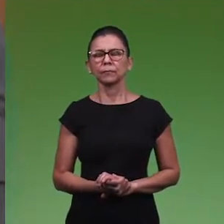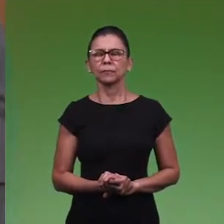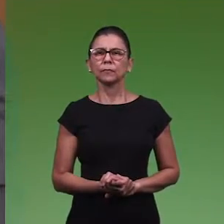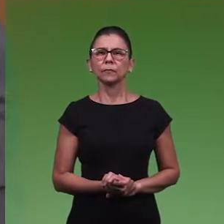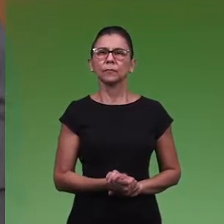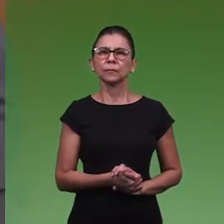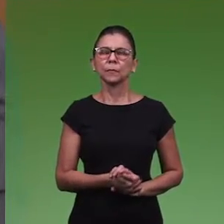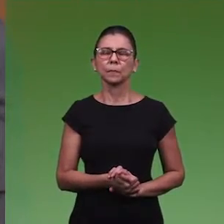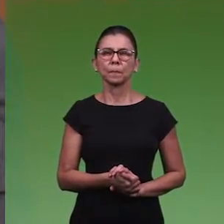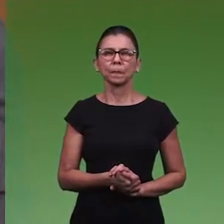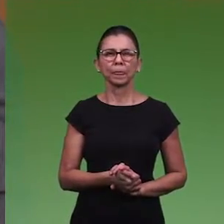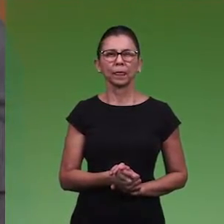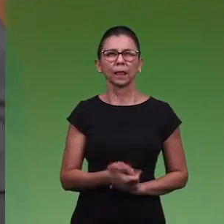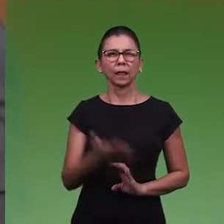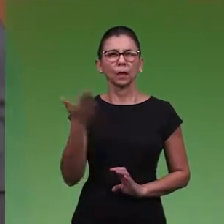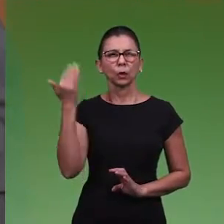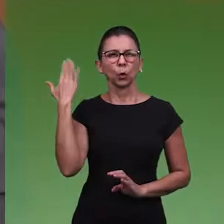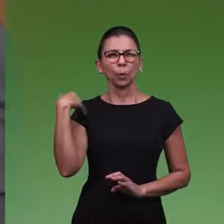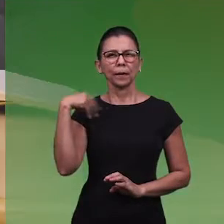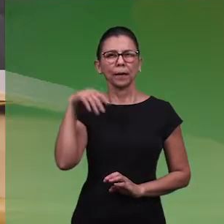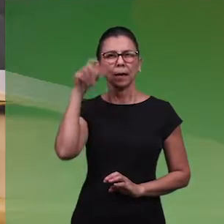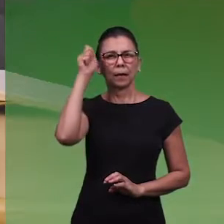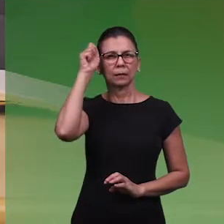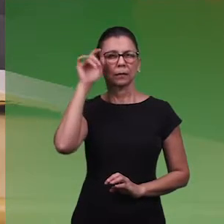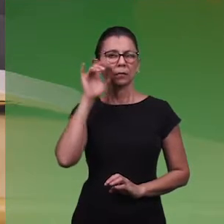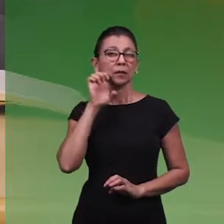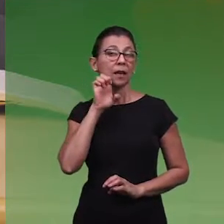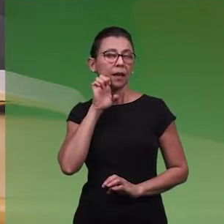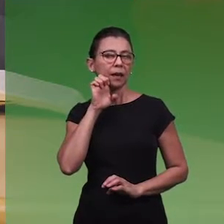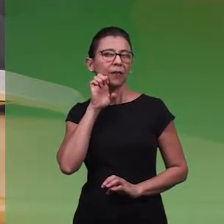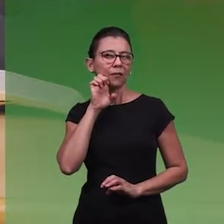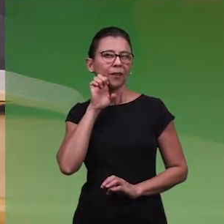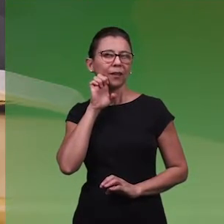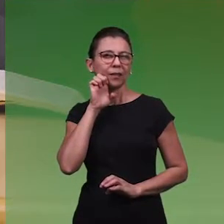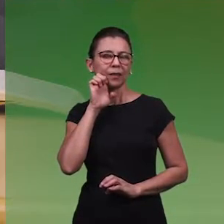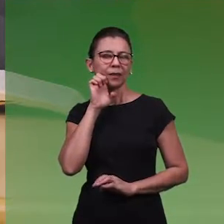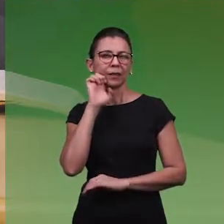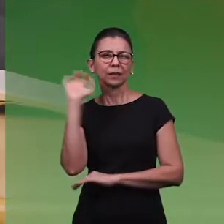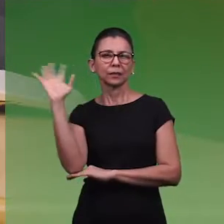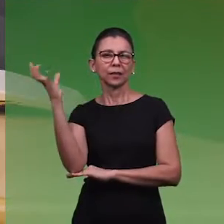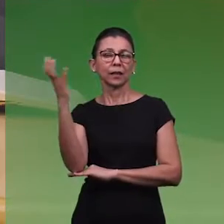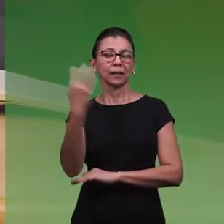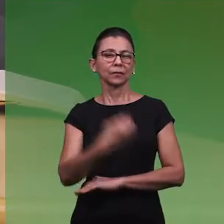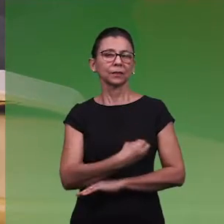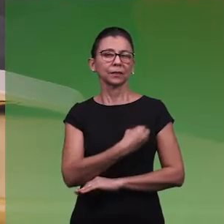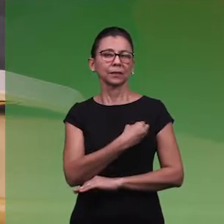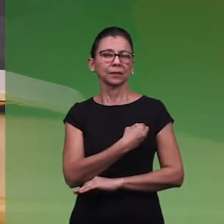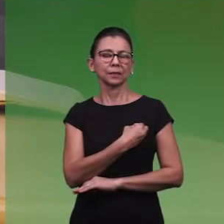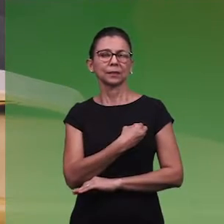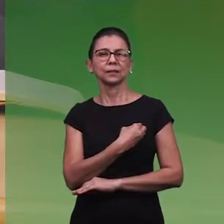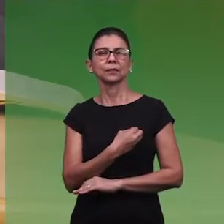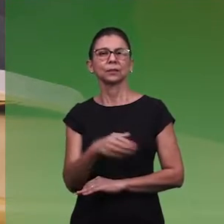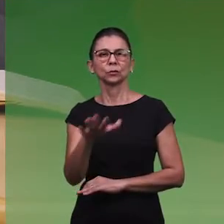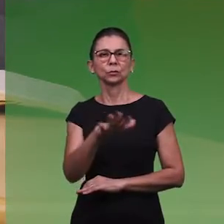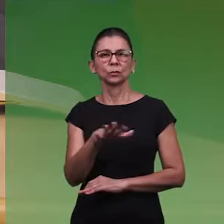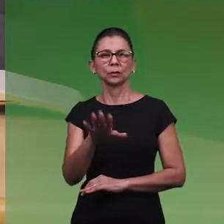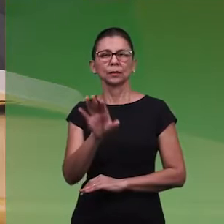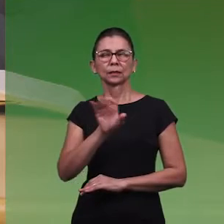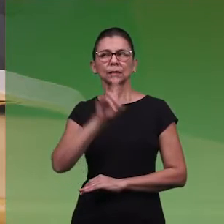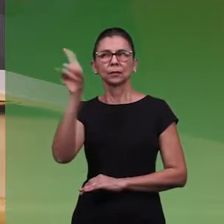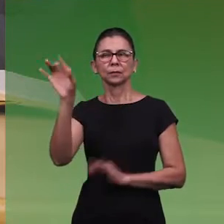início. Quando Adão e Eva estavam no paraíso, o adversário, que é a serpente, né? Que é a serpente. A antiga serpente,